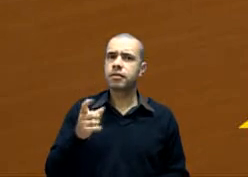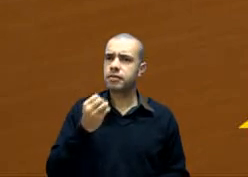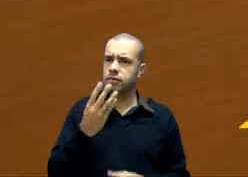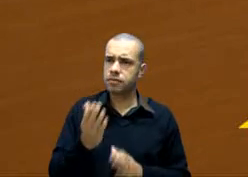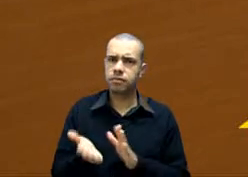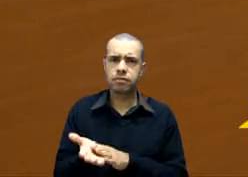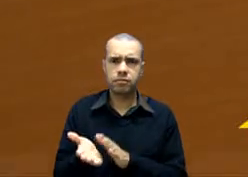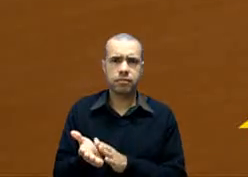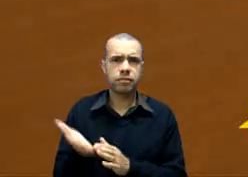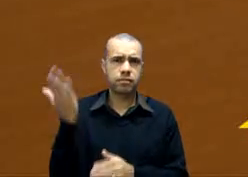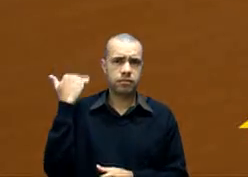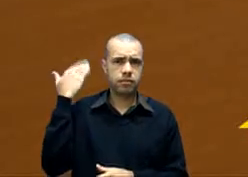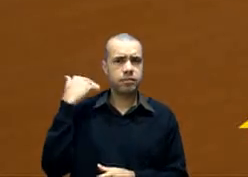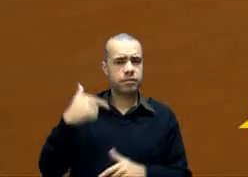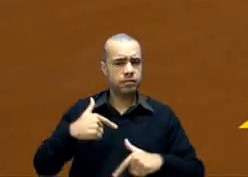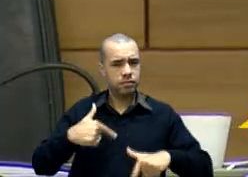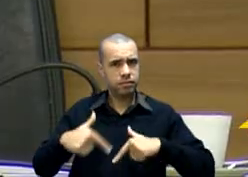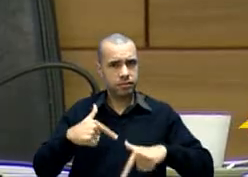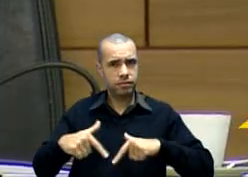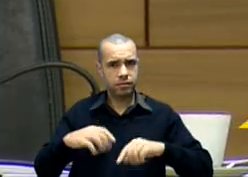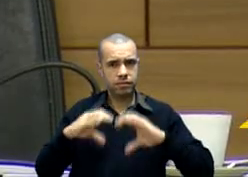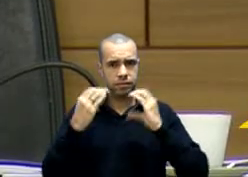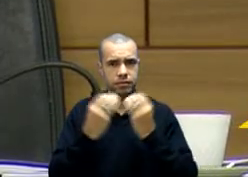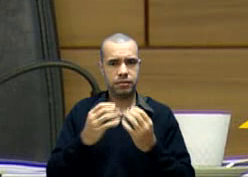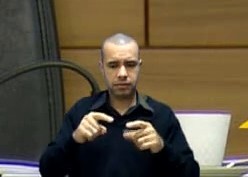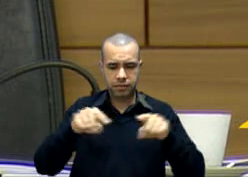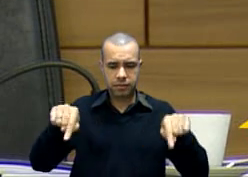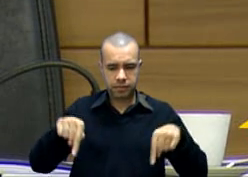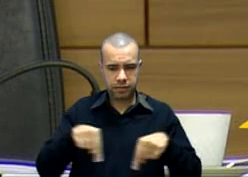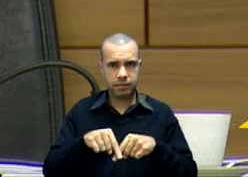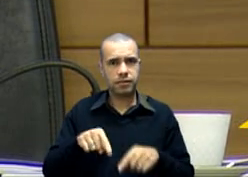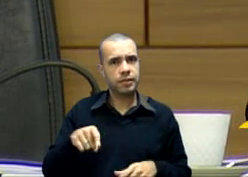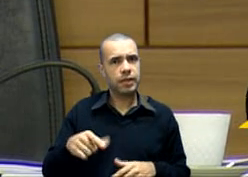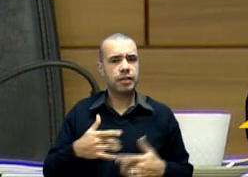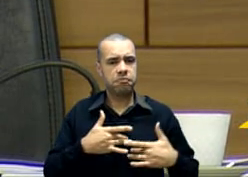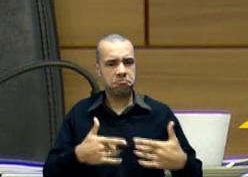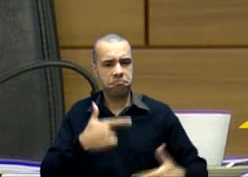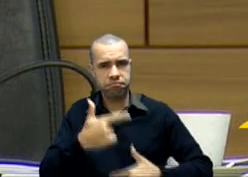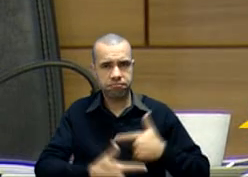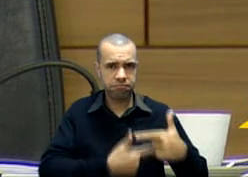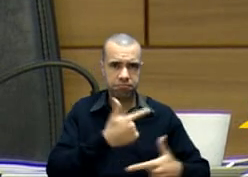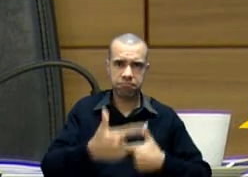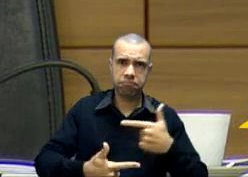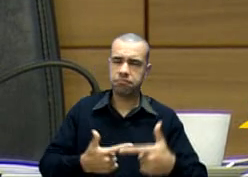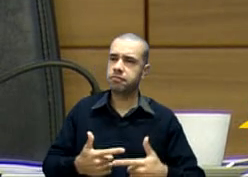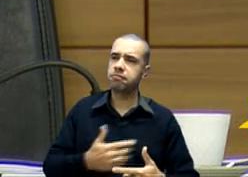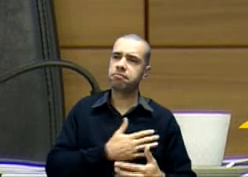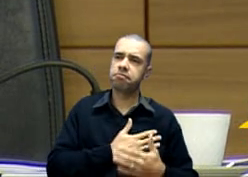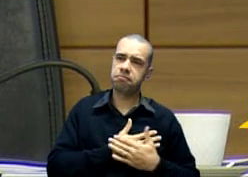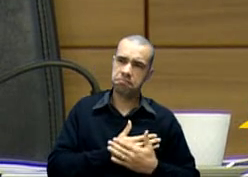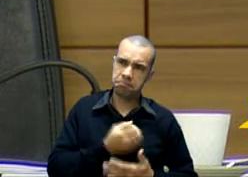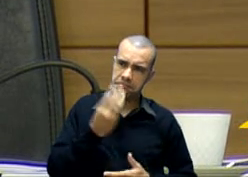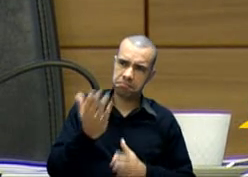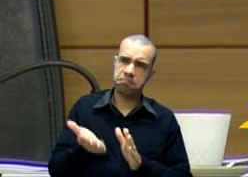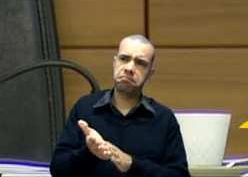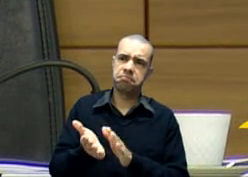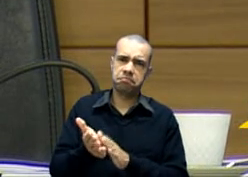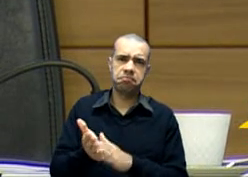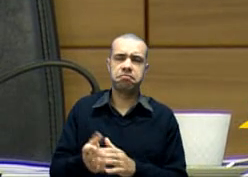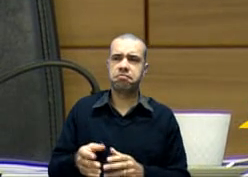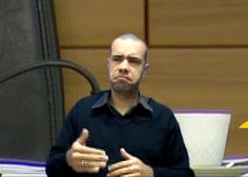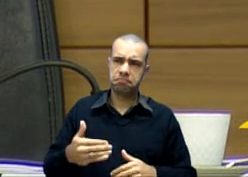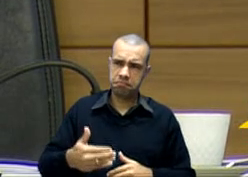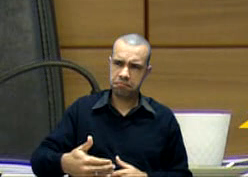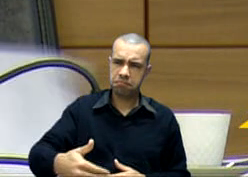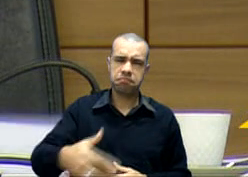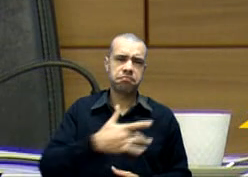já trabalhou aqui no outro gabinete também, uma pessoa muito prestativa aqui na Câmara Municipal de Sorocaba. A gente deixa aqui o nosso parabéns, desejando muita saúde,